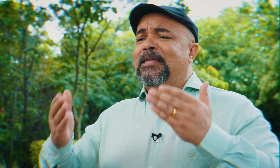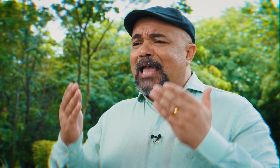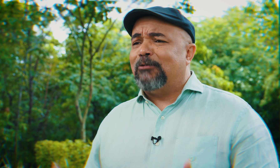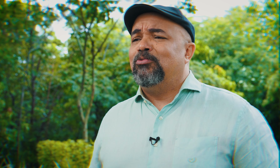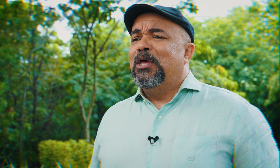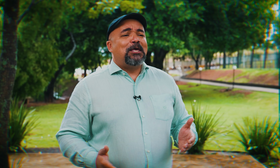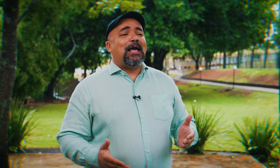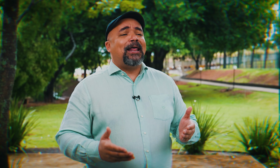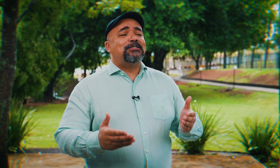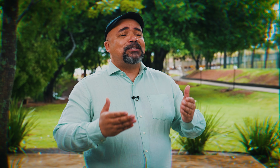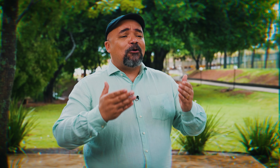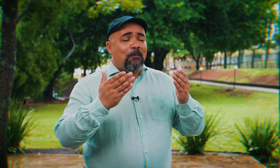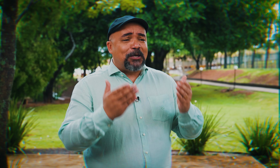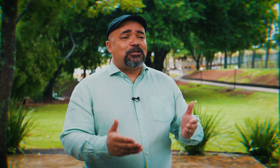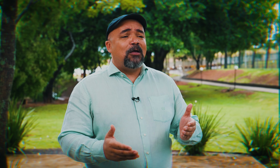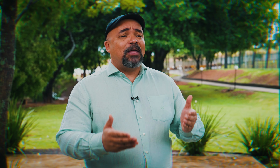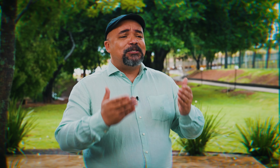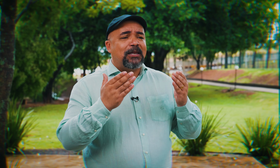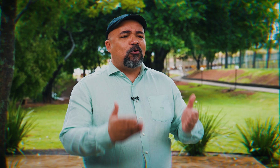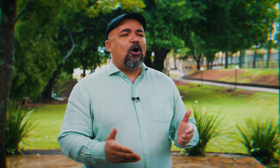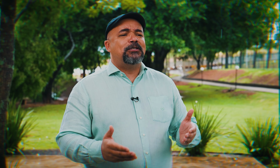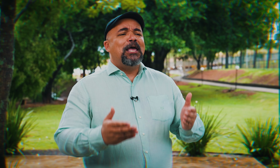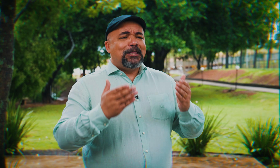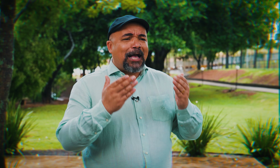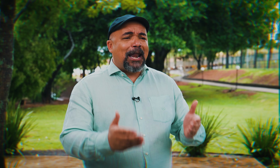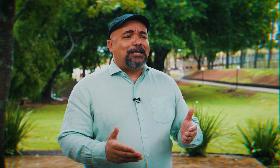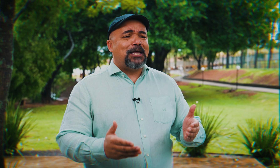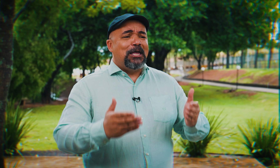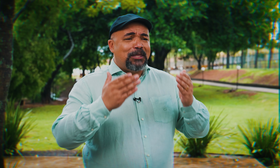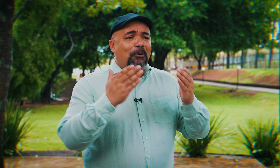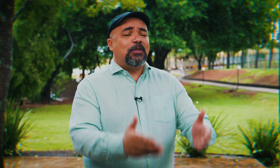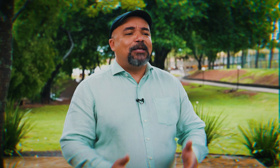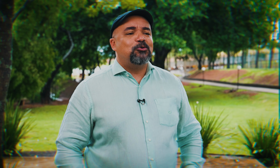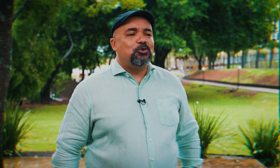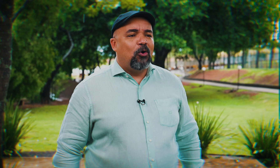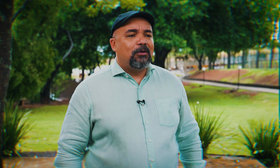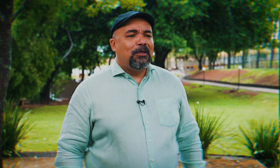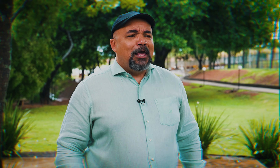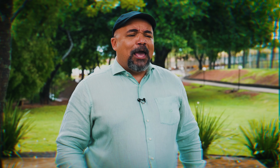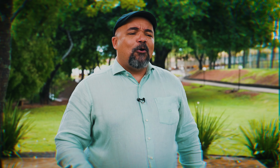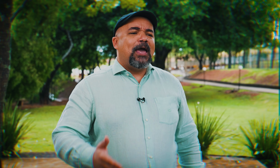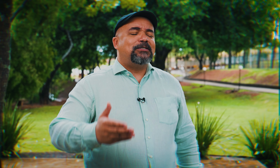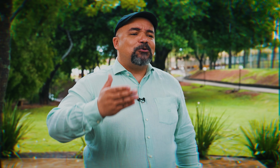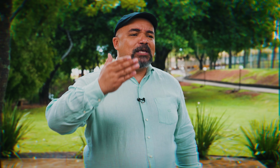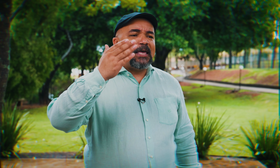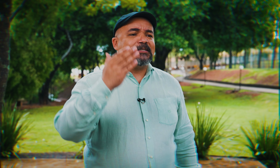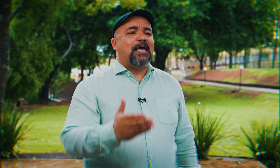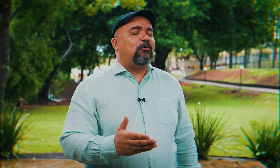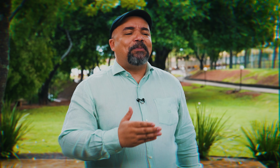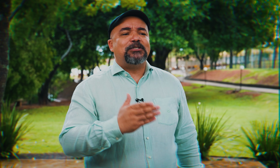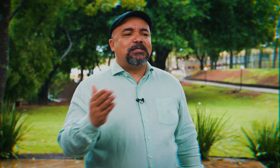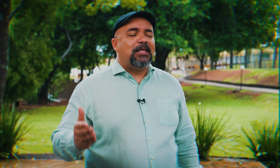que é limitado, que carece da compaixão, da misericórdia, da graça, da bondade do Senhor. Reconhece ao dizer